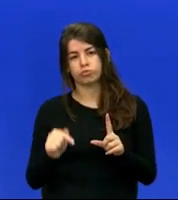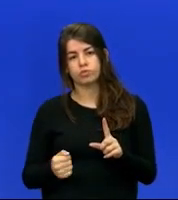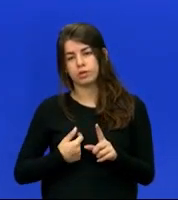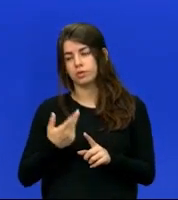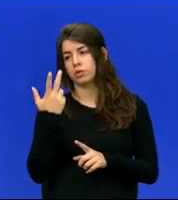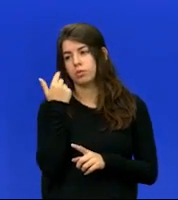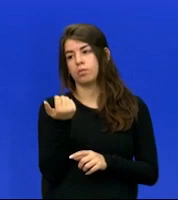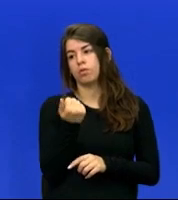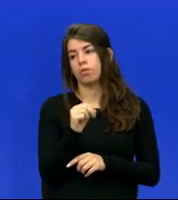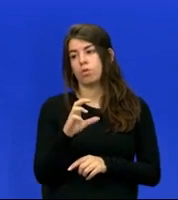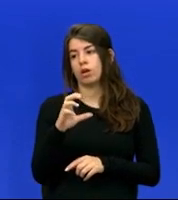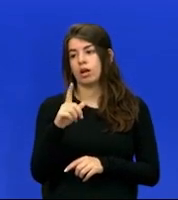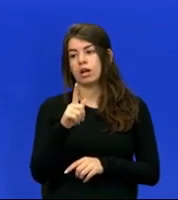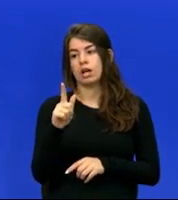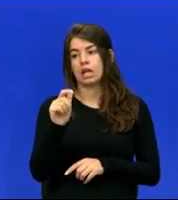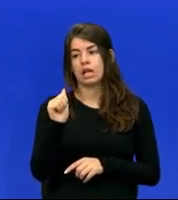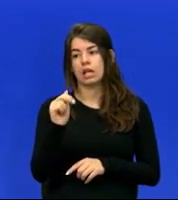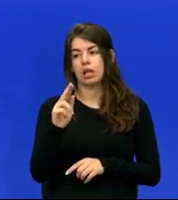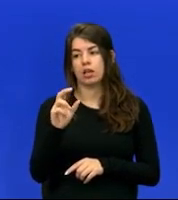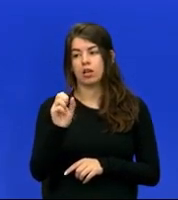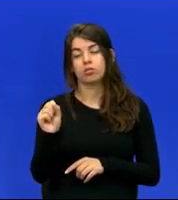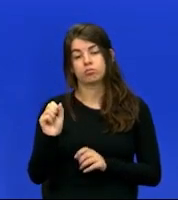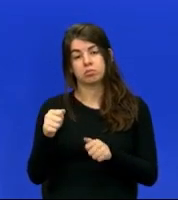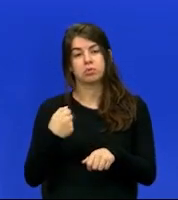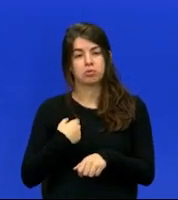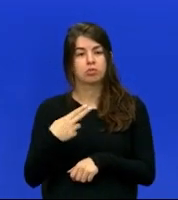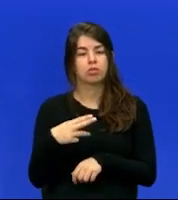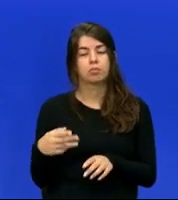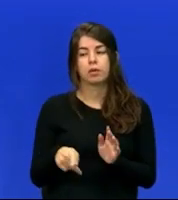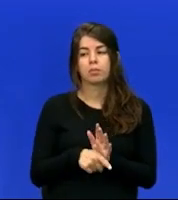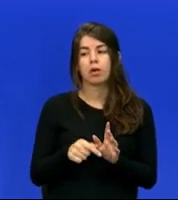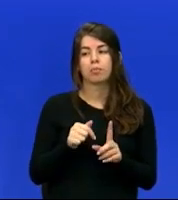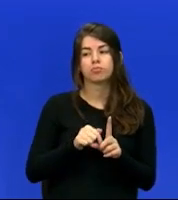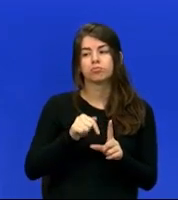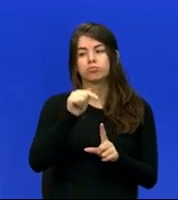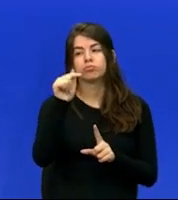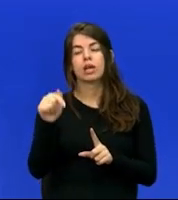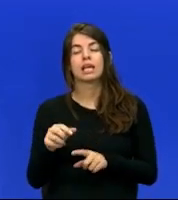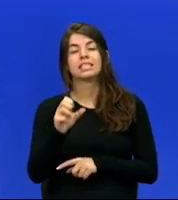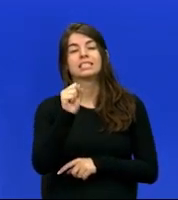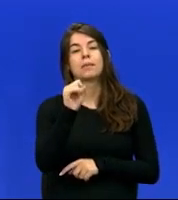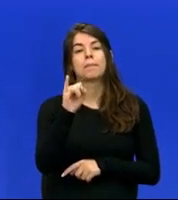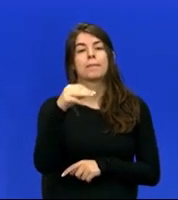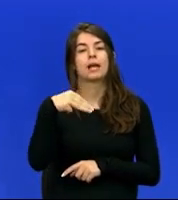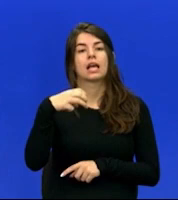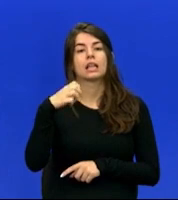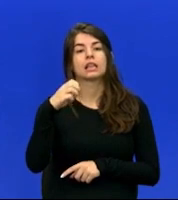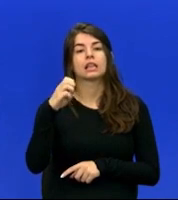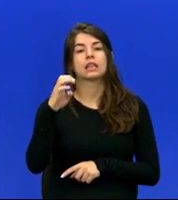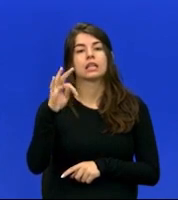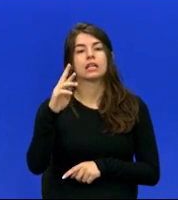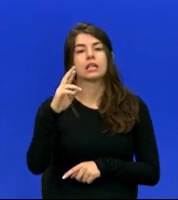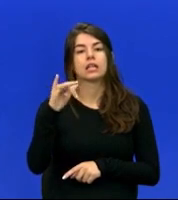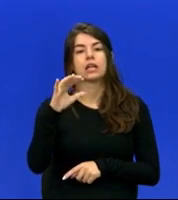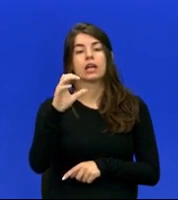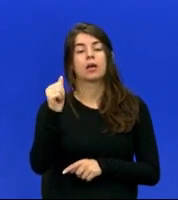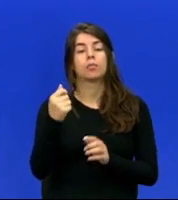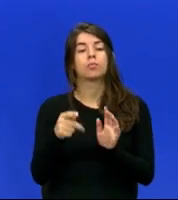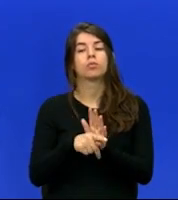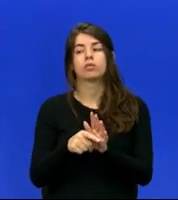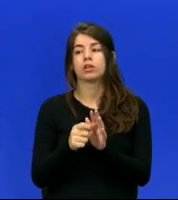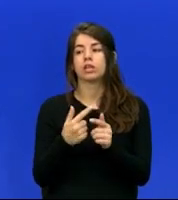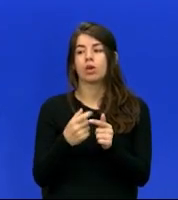Gauss, também denominada, é uma curva simétrica. Por que uma curva simétrica? Porque os dois lados dela são